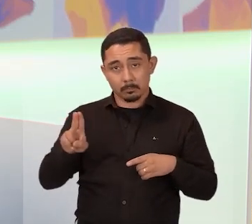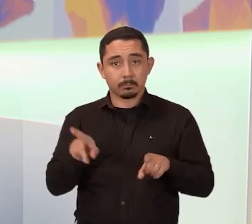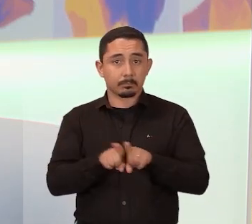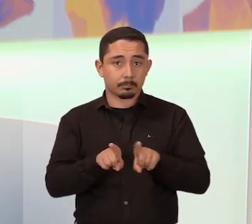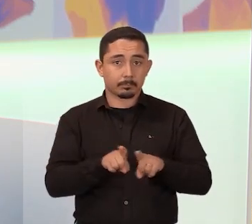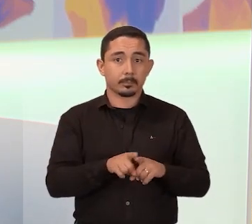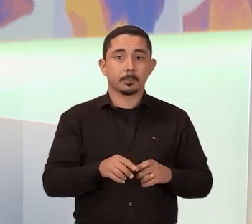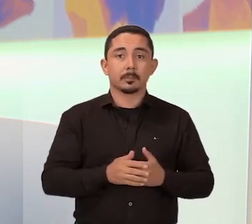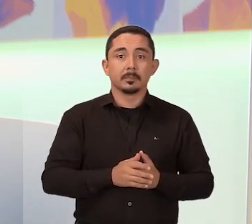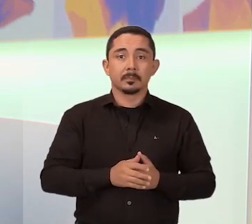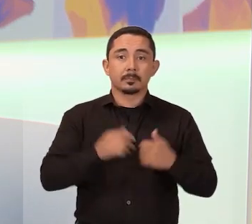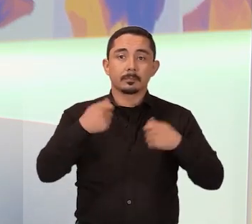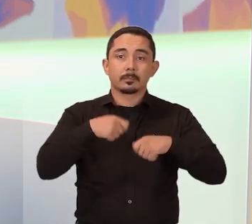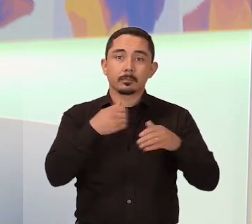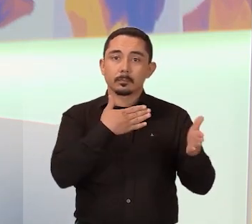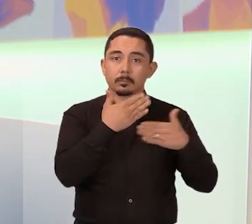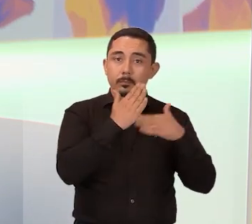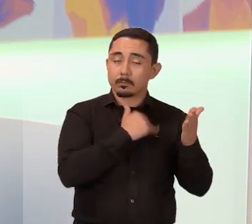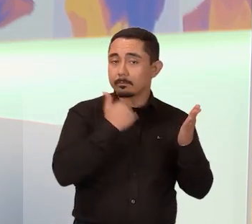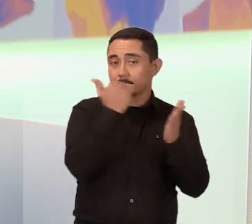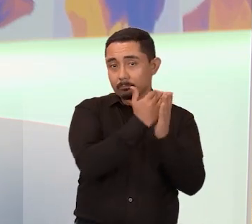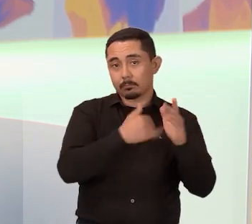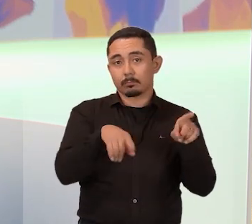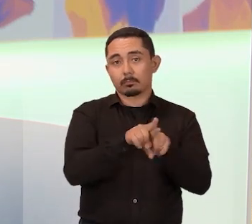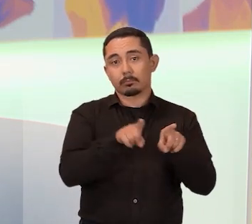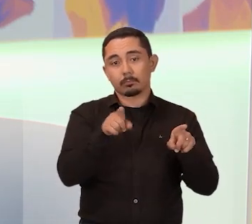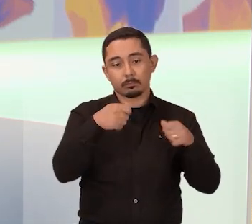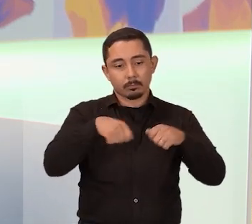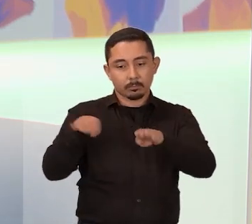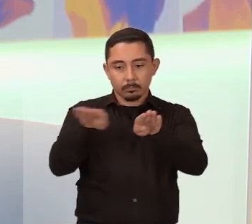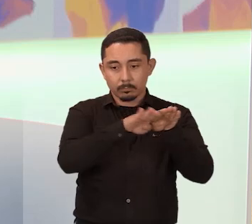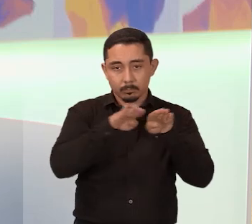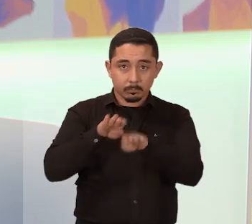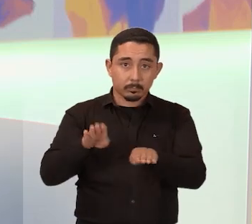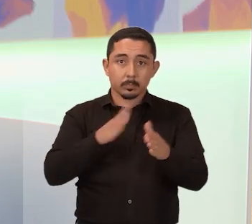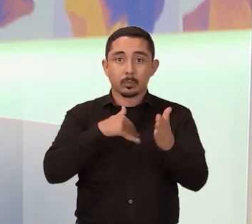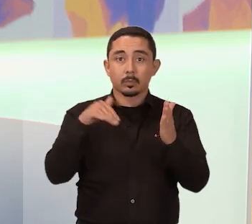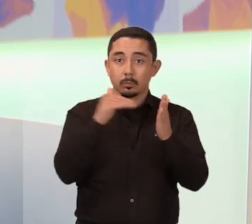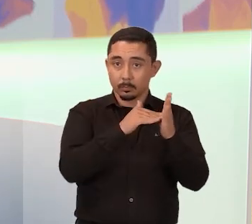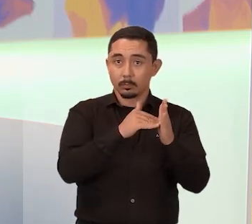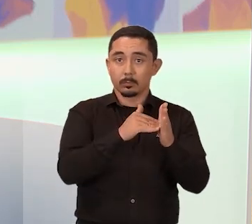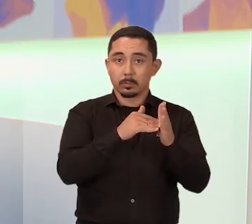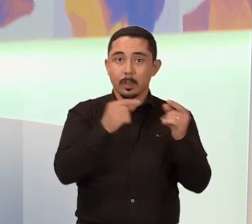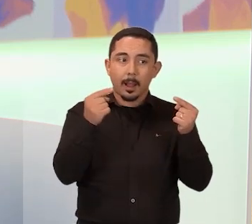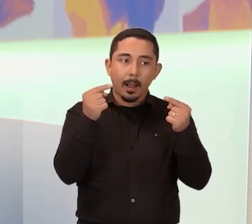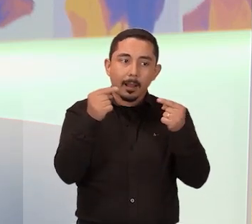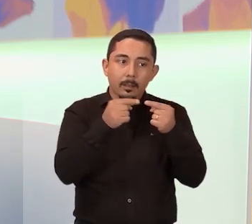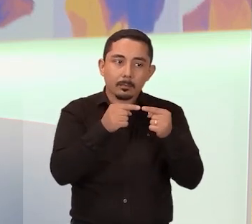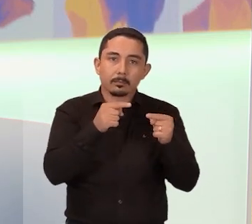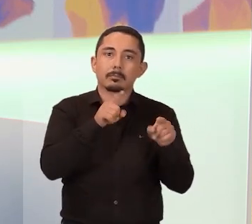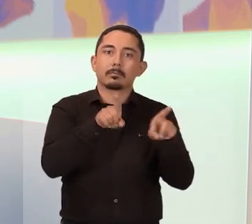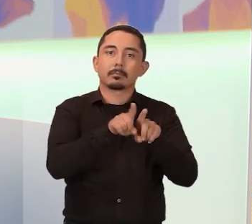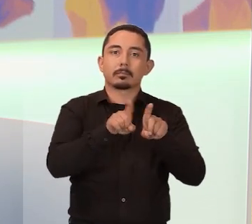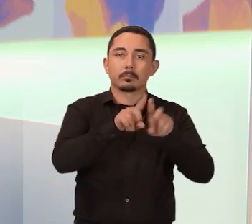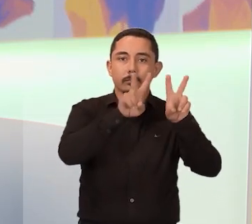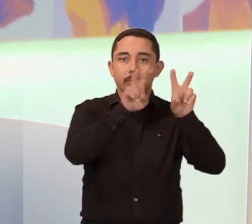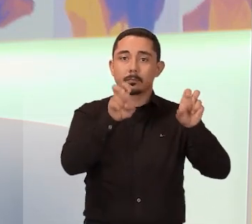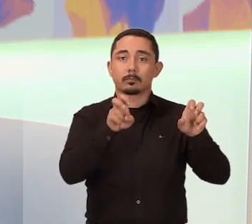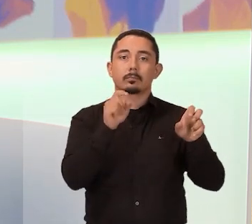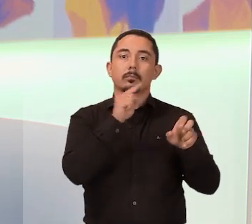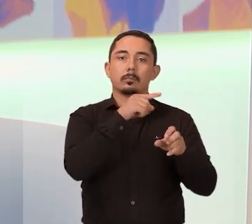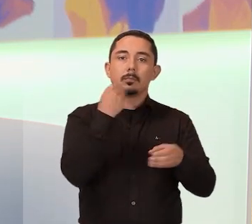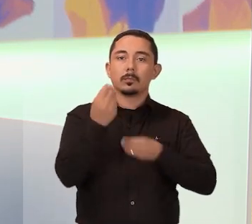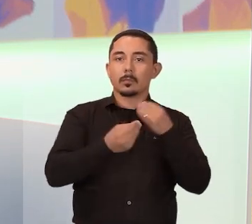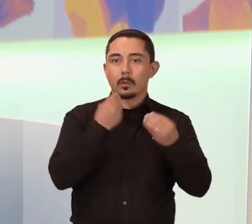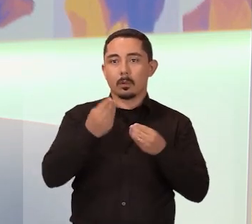básico. Precisa conversar cada vez mais e é necessário padronizar até o conceito, a forma de lidar com o